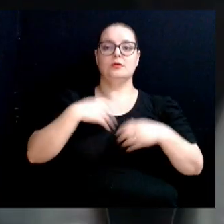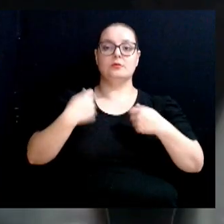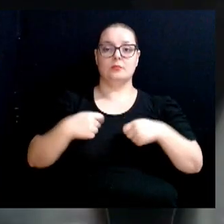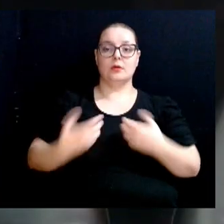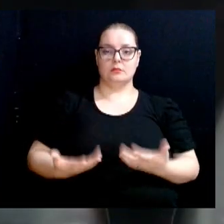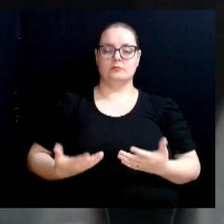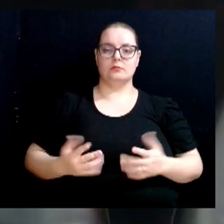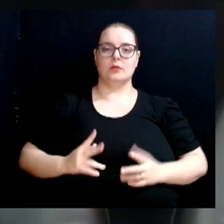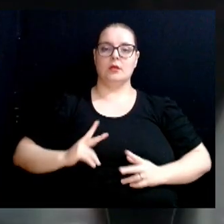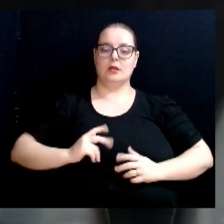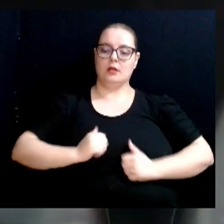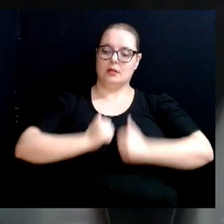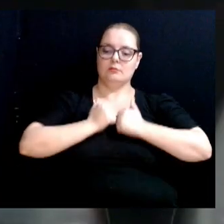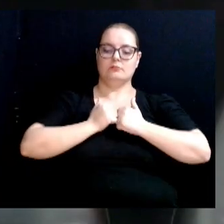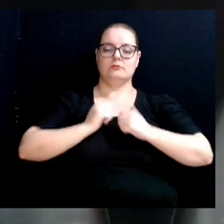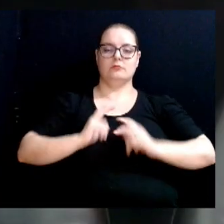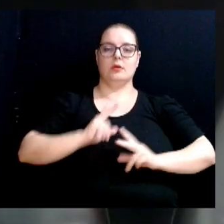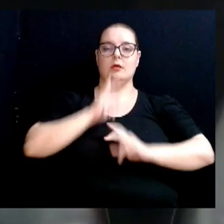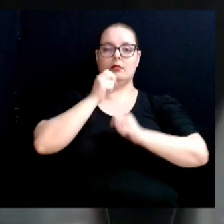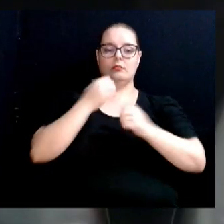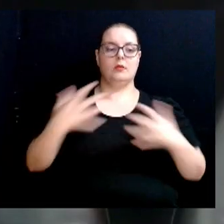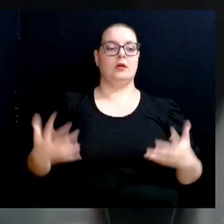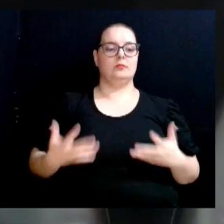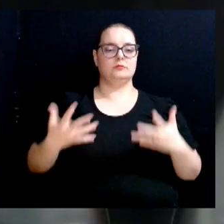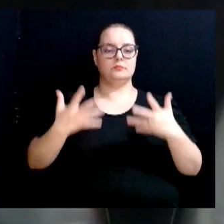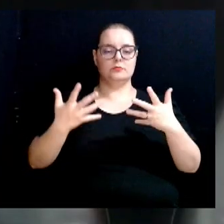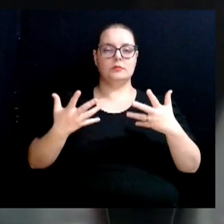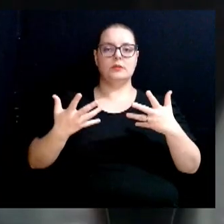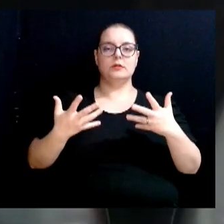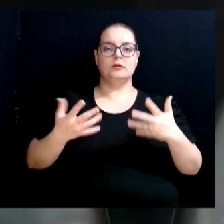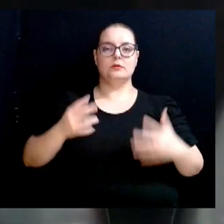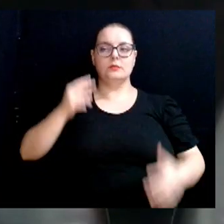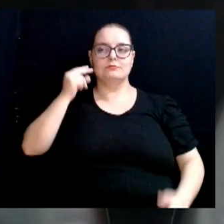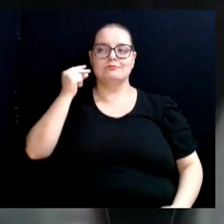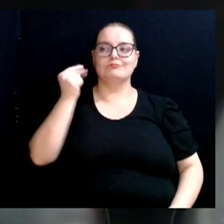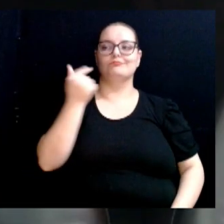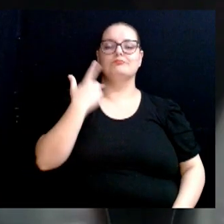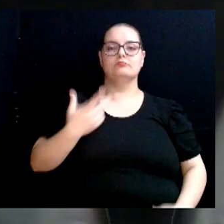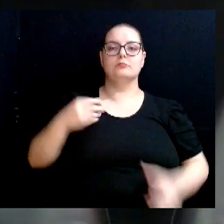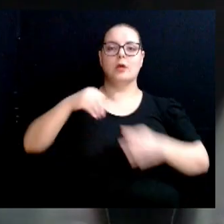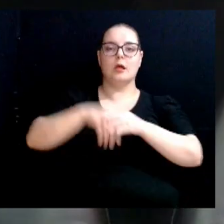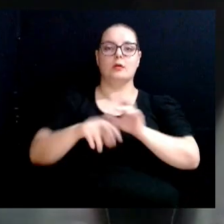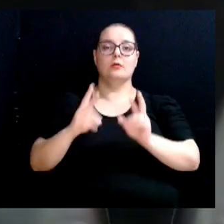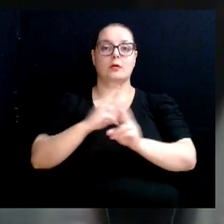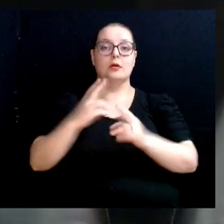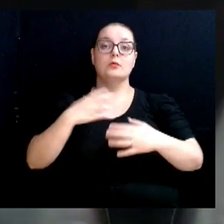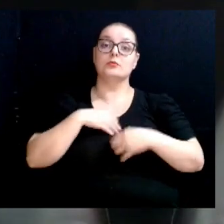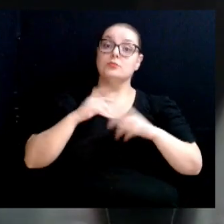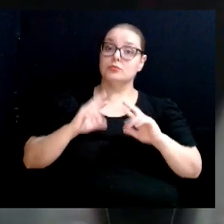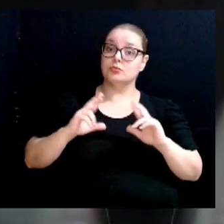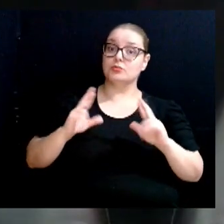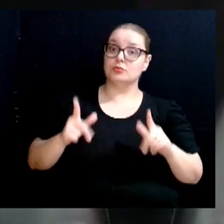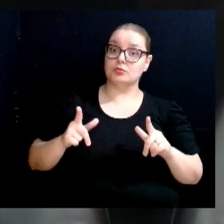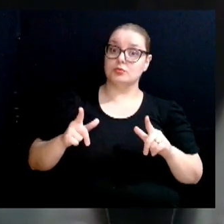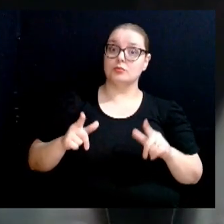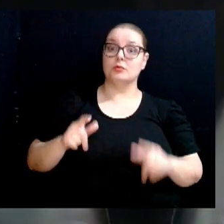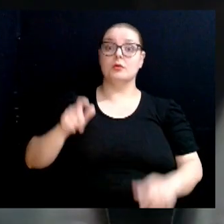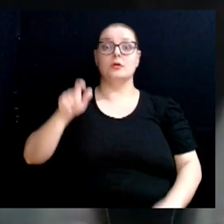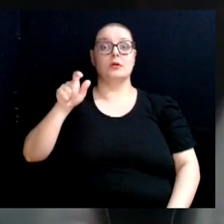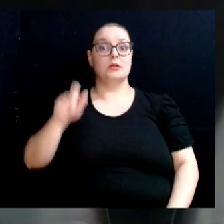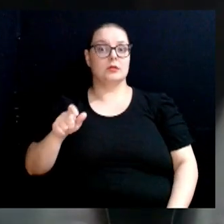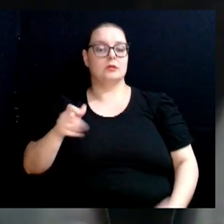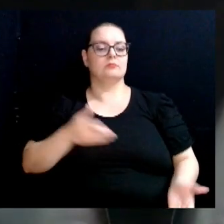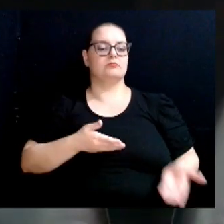dá entusiasmo, ela te dá um start para você estar na relação de uma maneira diferente e a pessoa se apresentar,